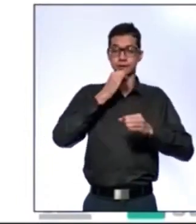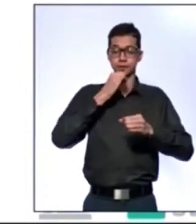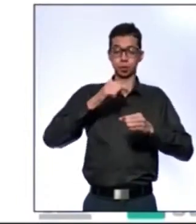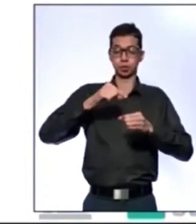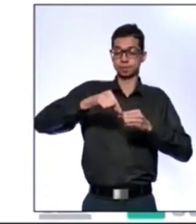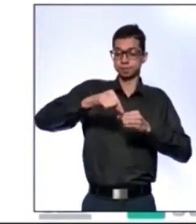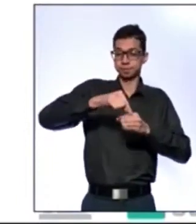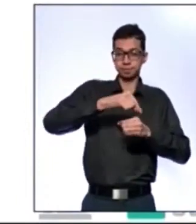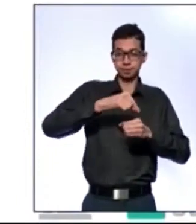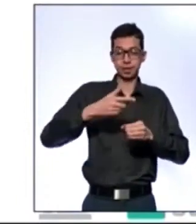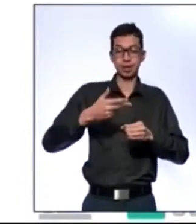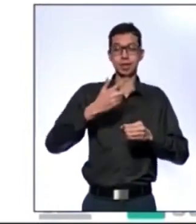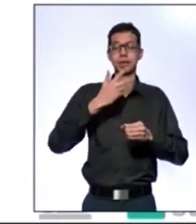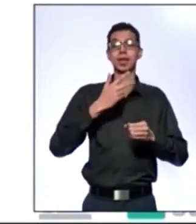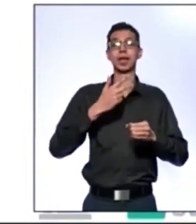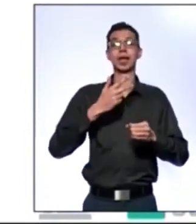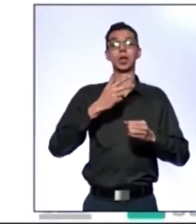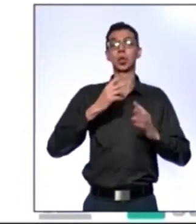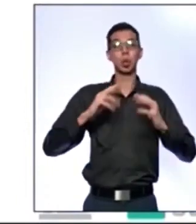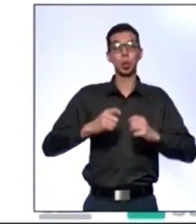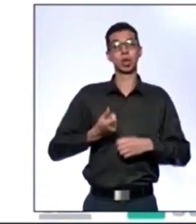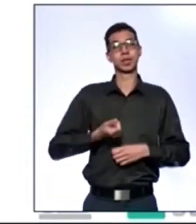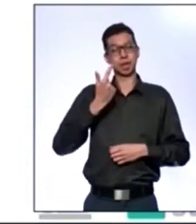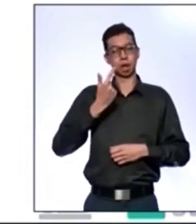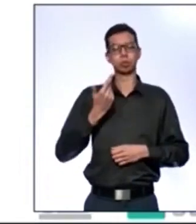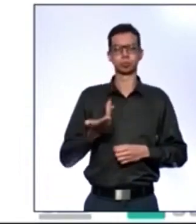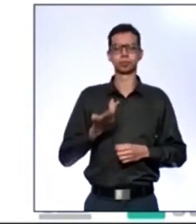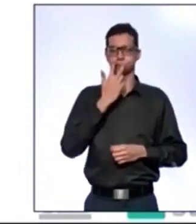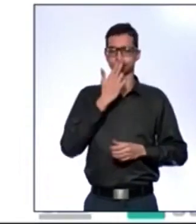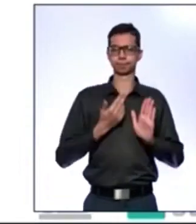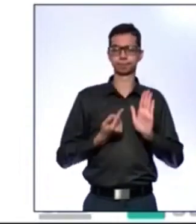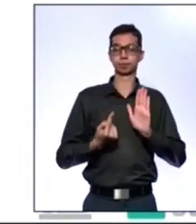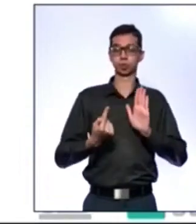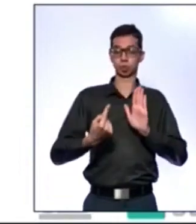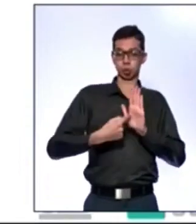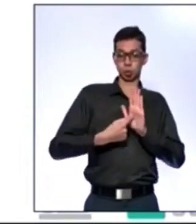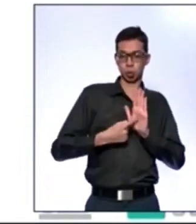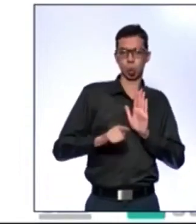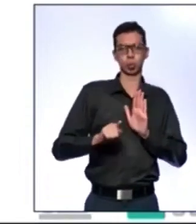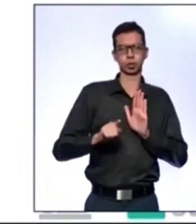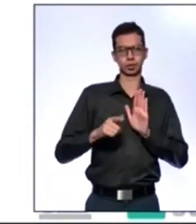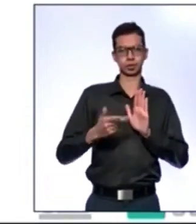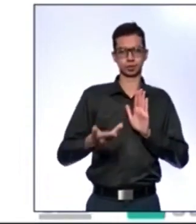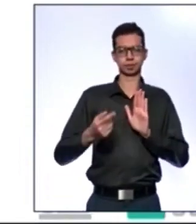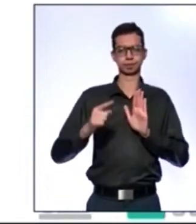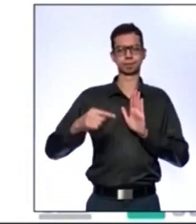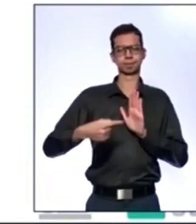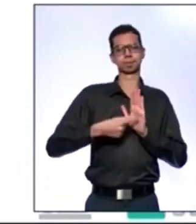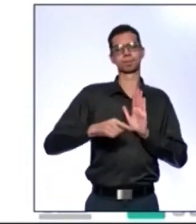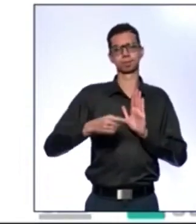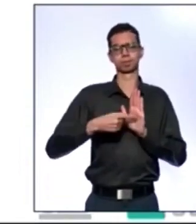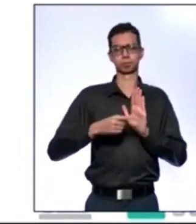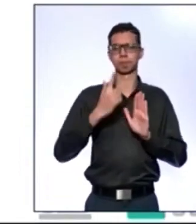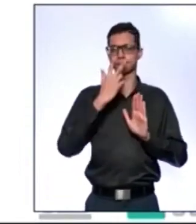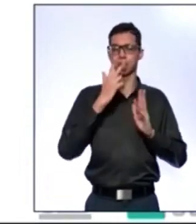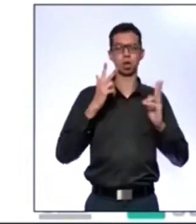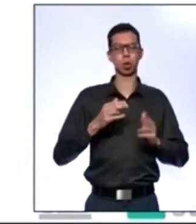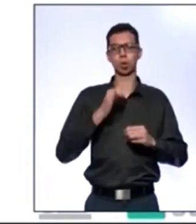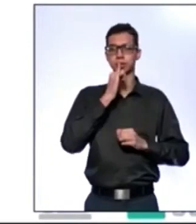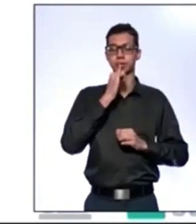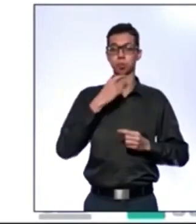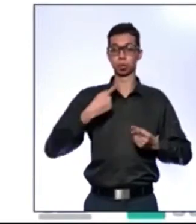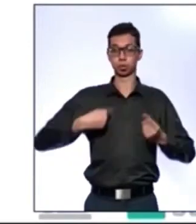que é estranho ao meu corpo. Então, por isso que é anticorpo, contra aquilo que é estranho, certo? Essas